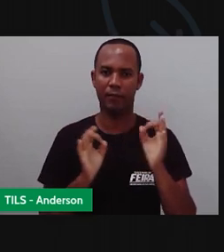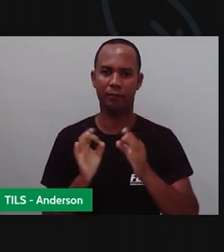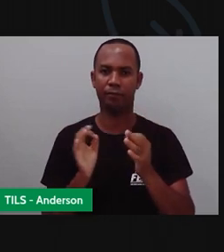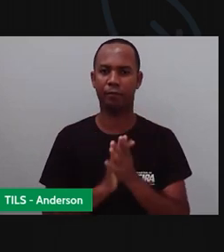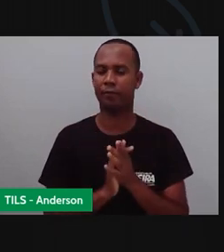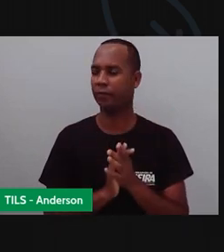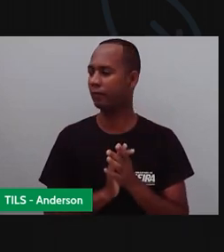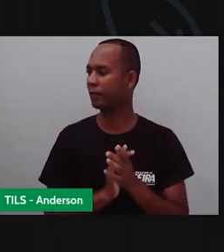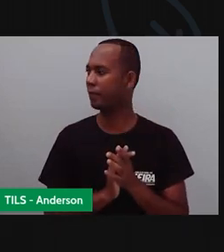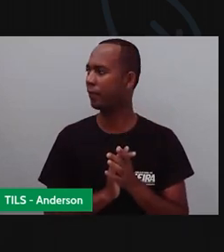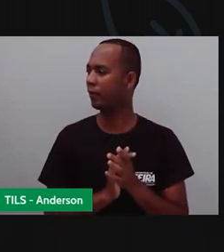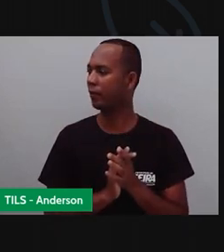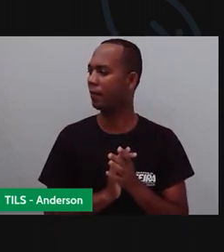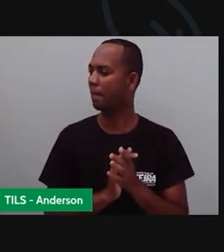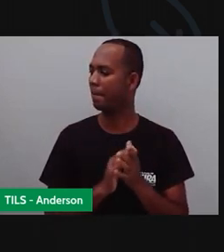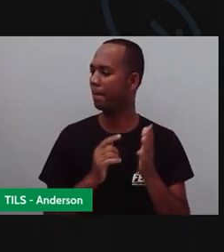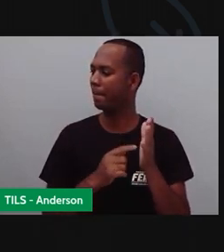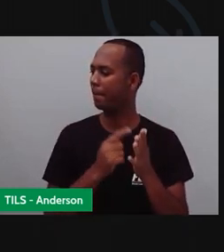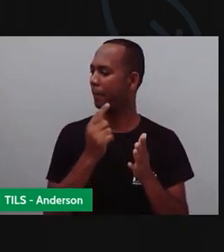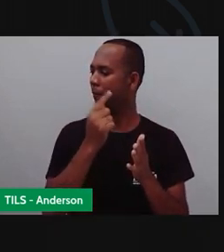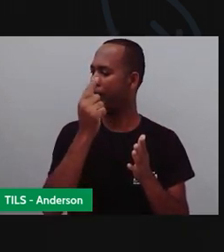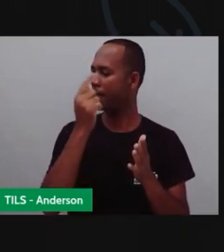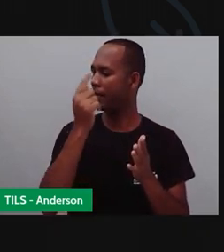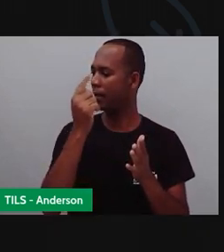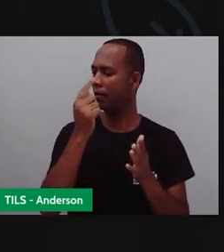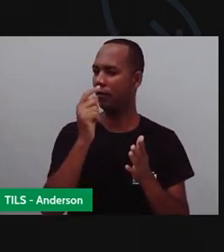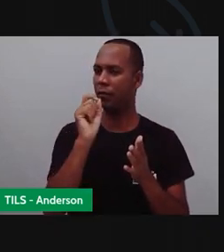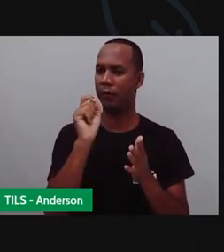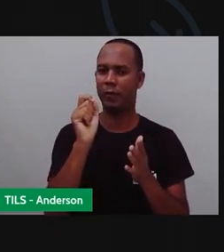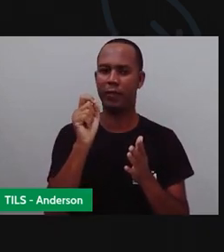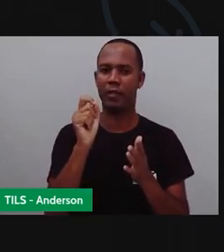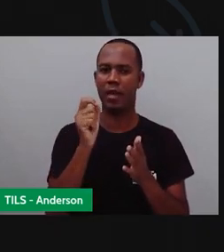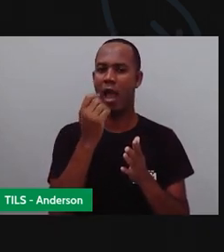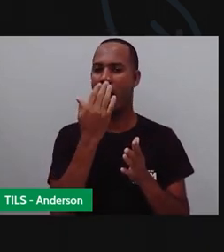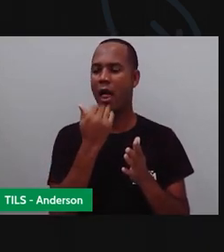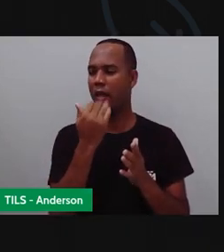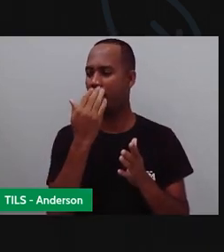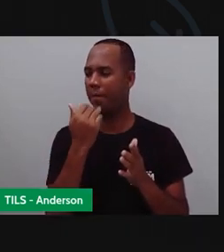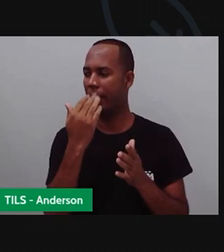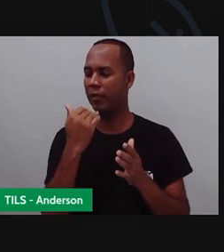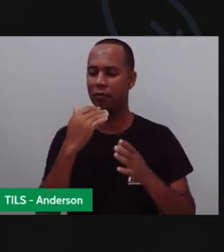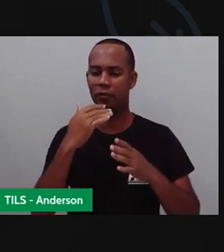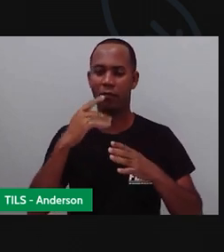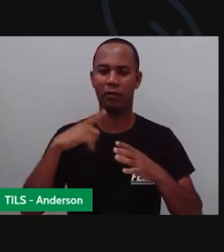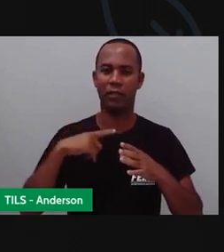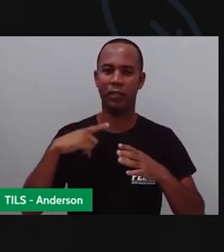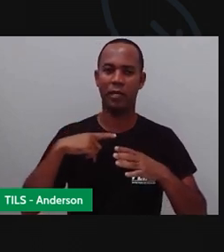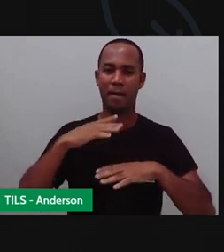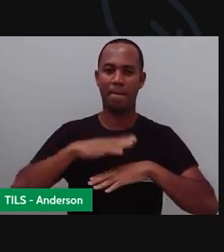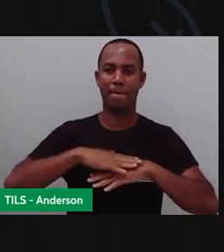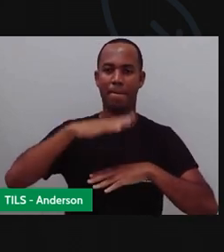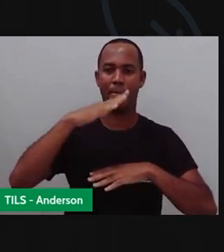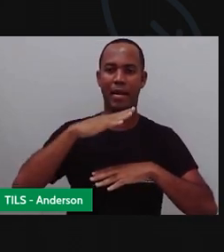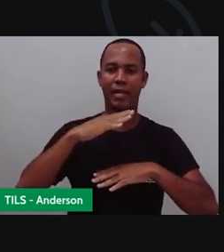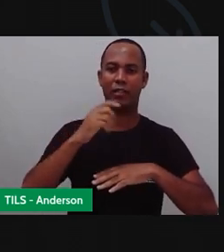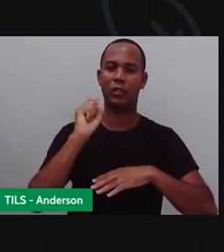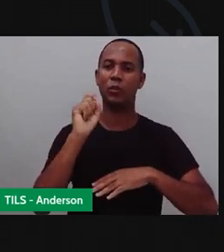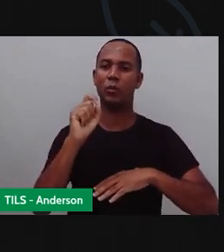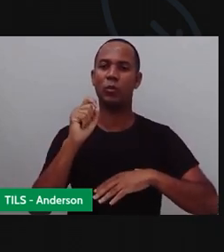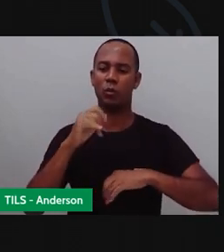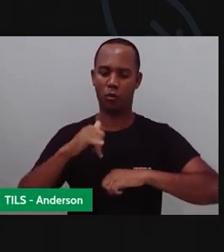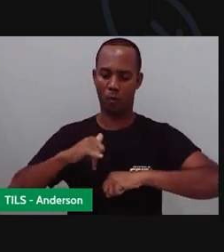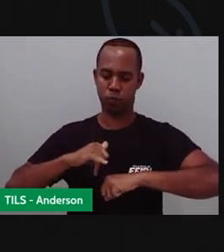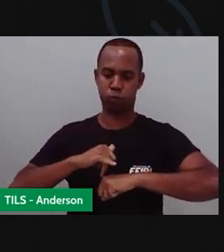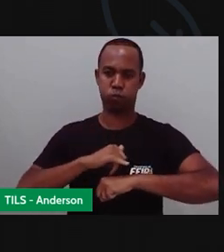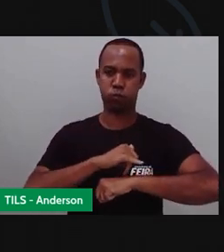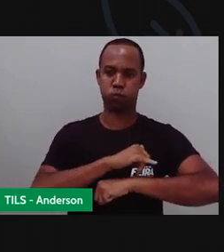nossa pirâmide ficam que as coisas formadas por carboidratos é isso que tem mais energia ou seja mais calorias